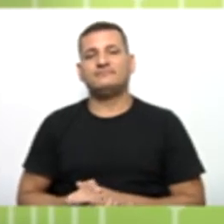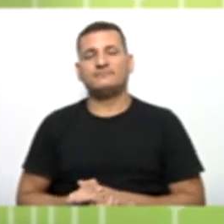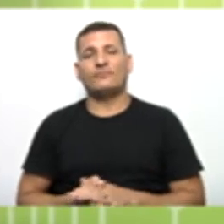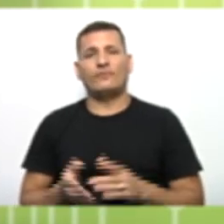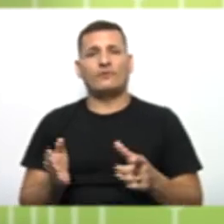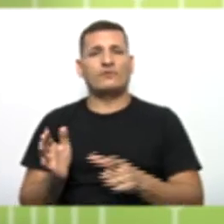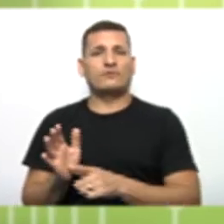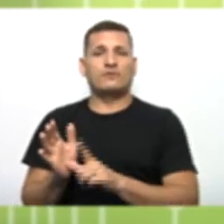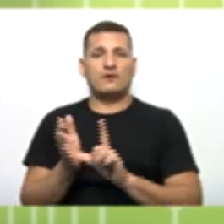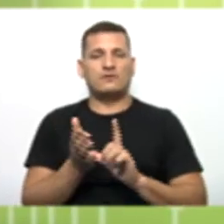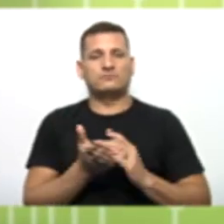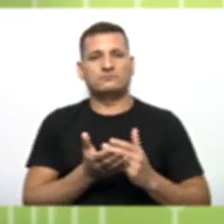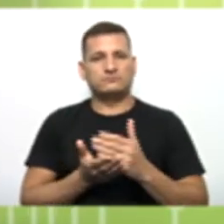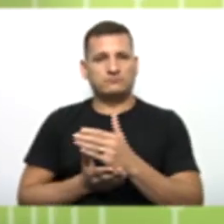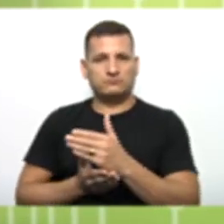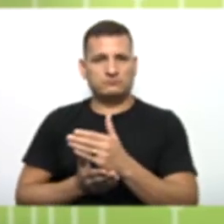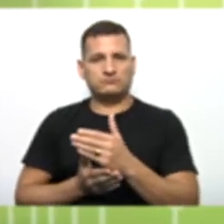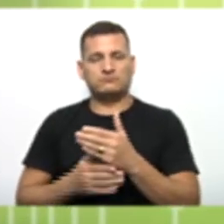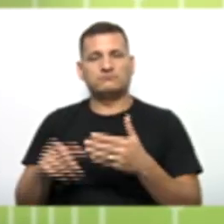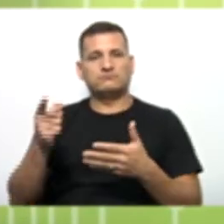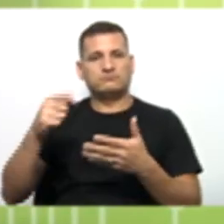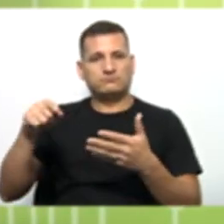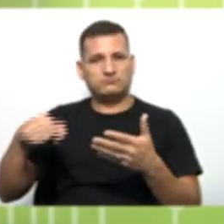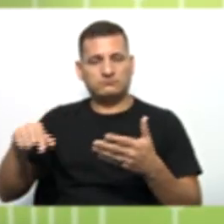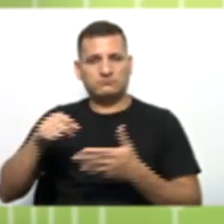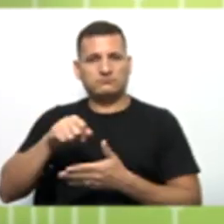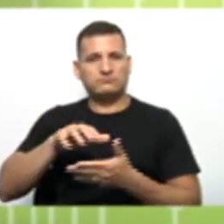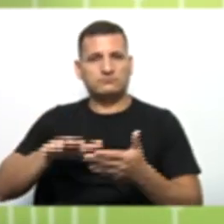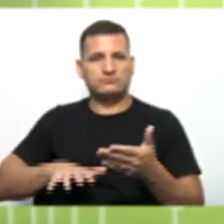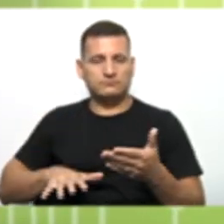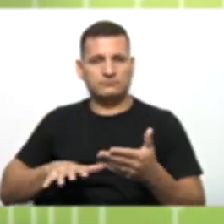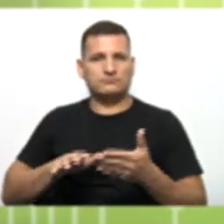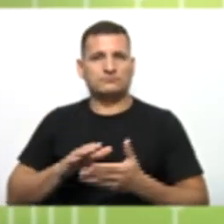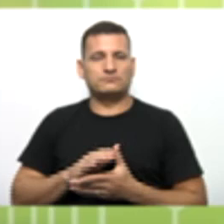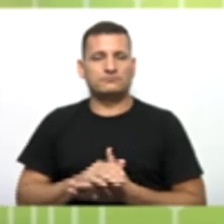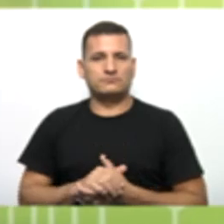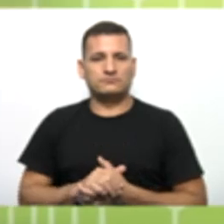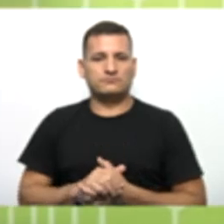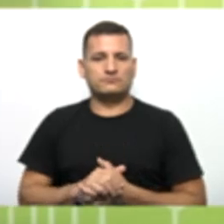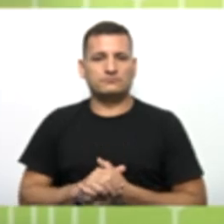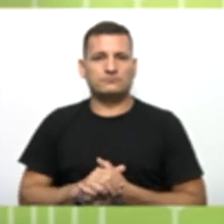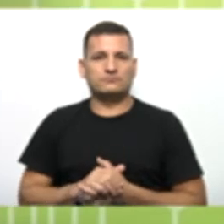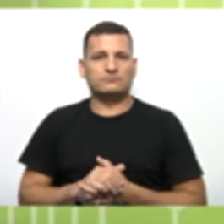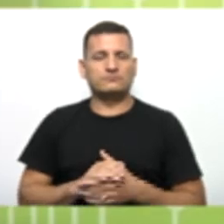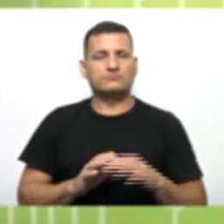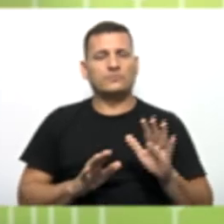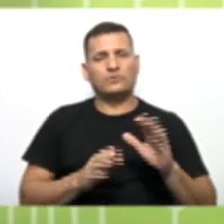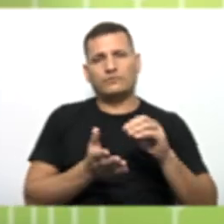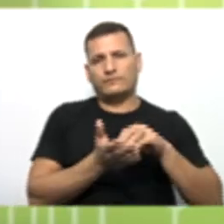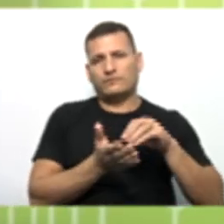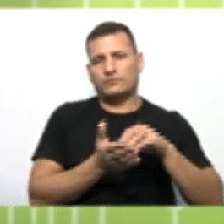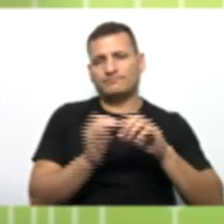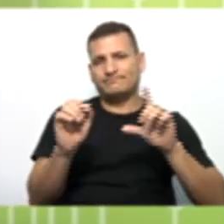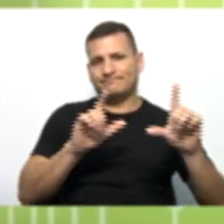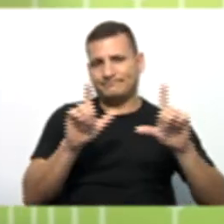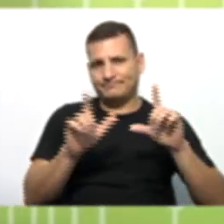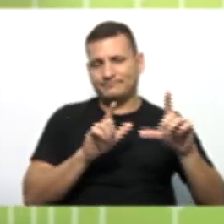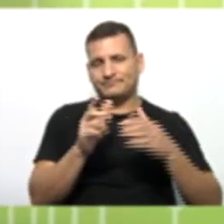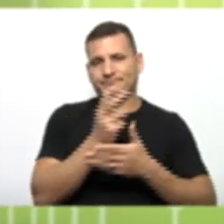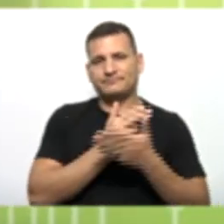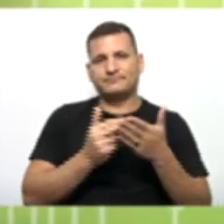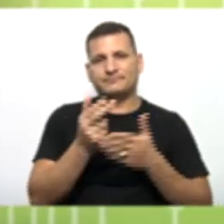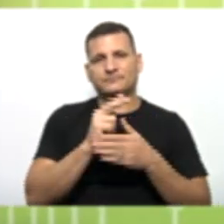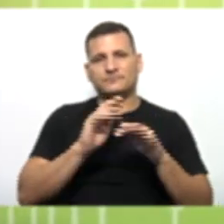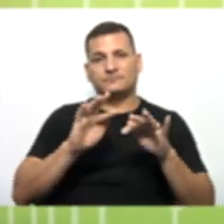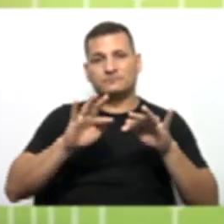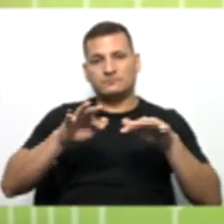gente começar a corrigir essas atividades, vamos finalizar aí esses diagramas, e